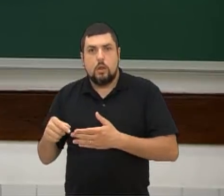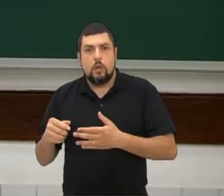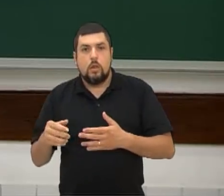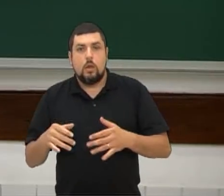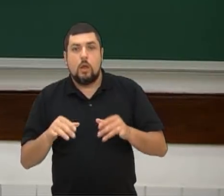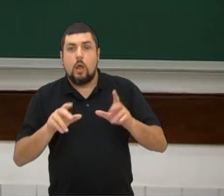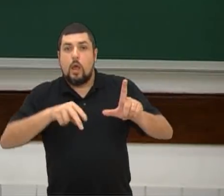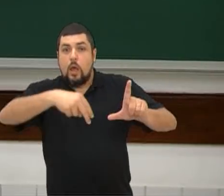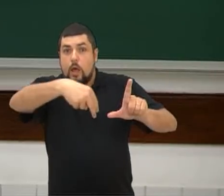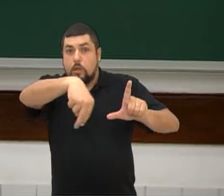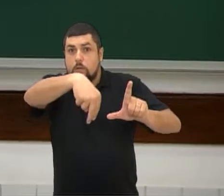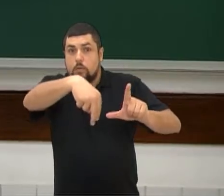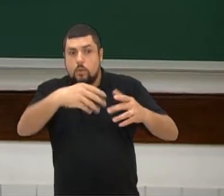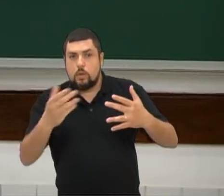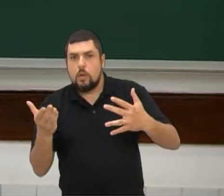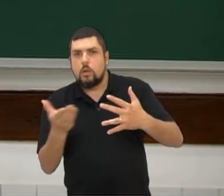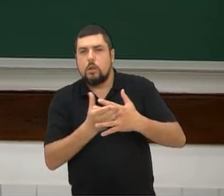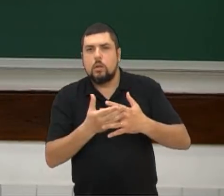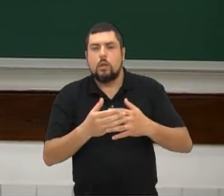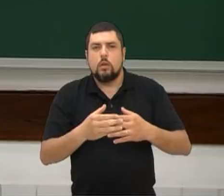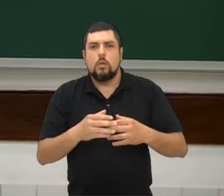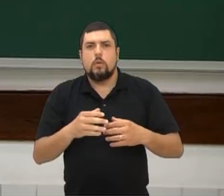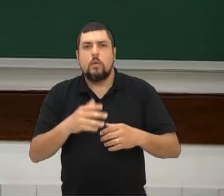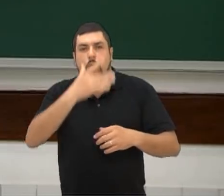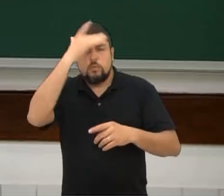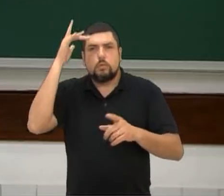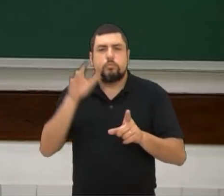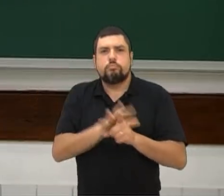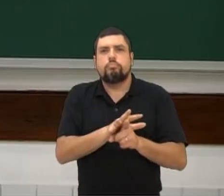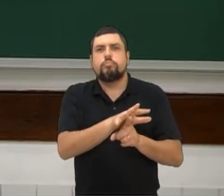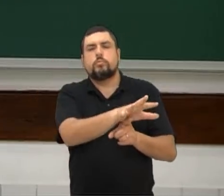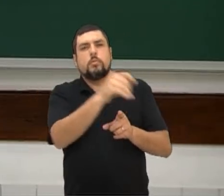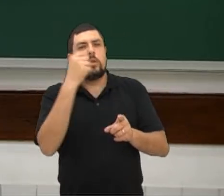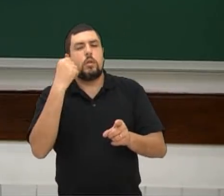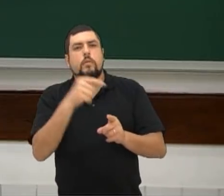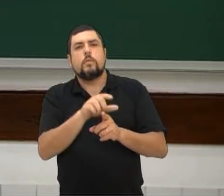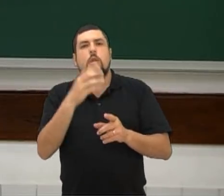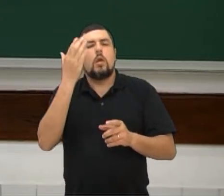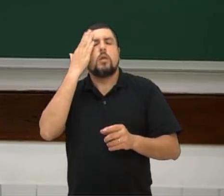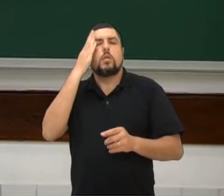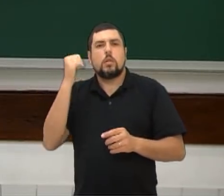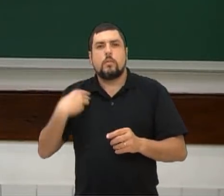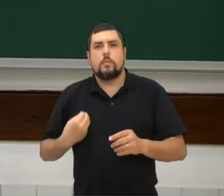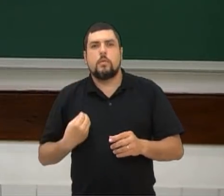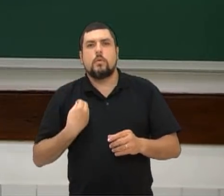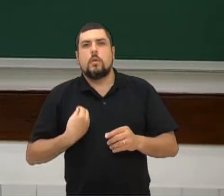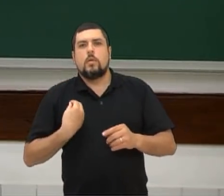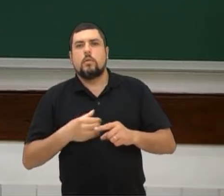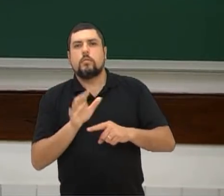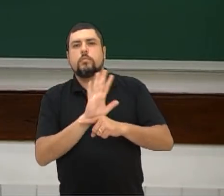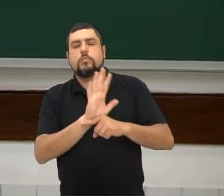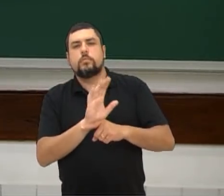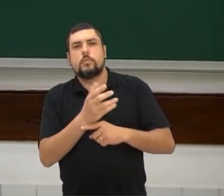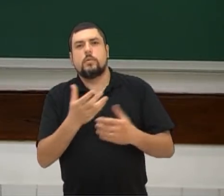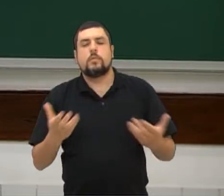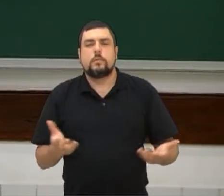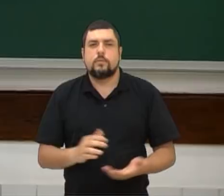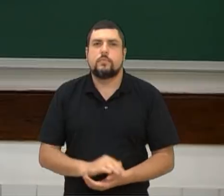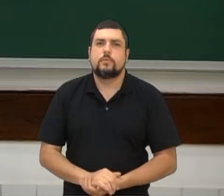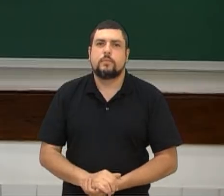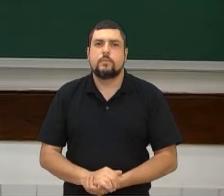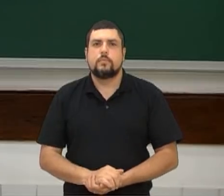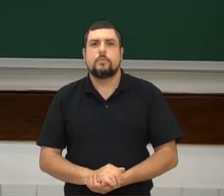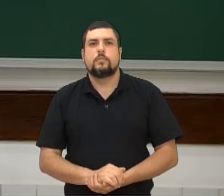muitas pessoas ficariam sabendo que esse filme existiria, estaria no cinema e assim por